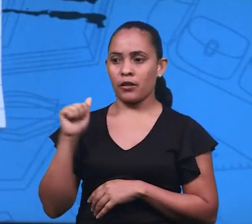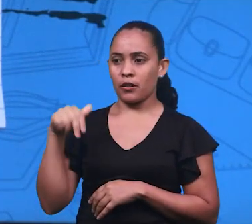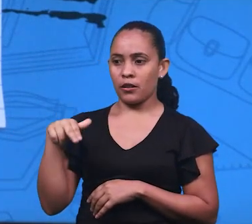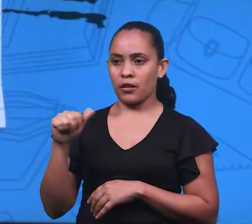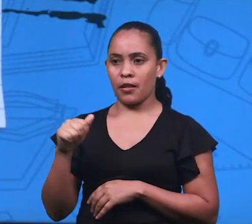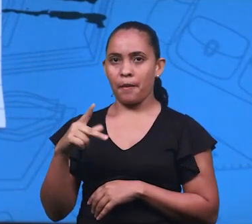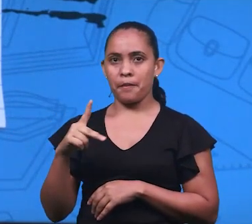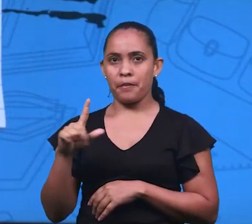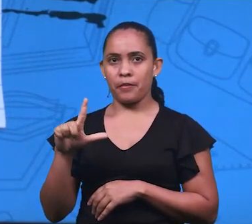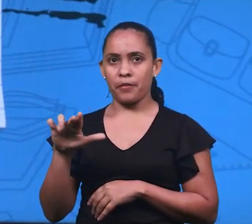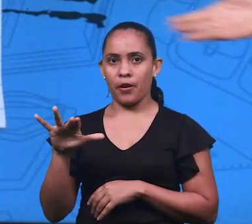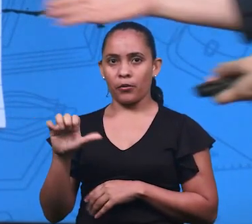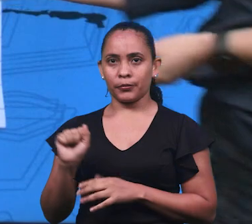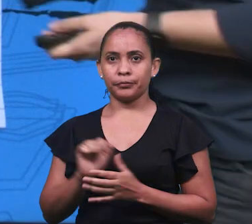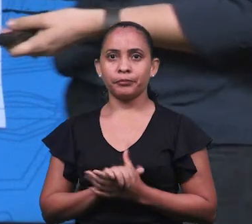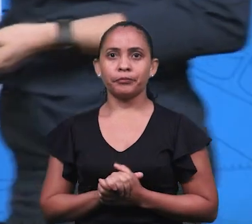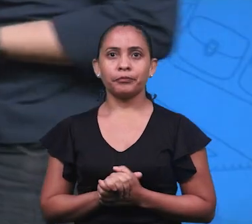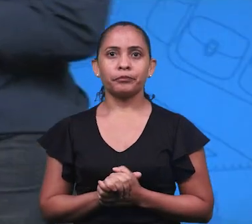Paula.